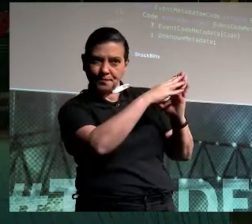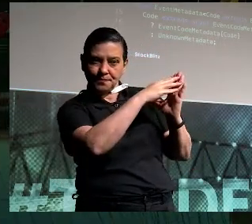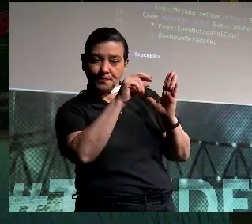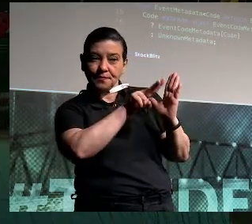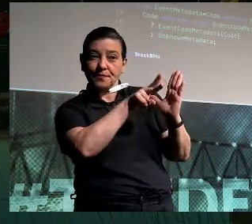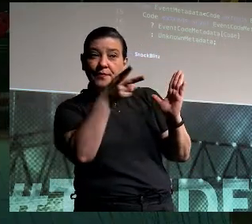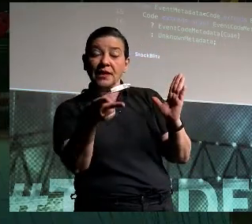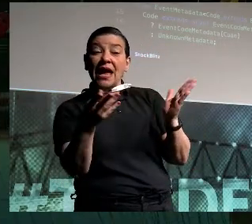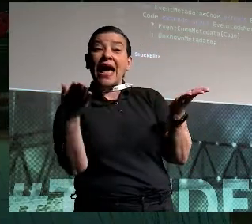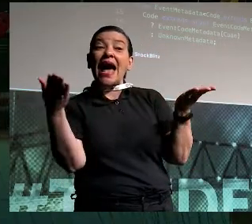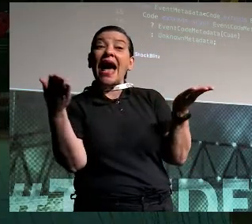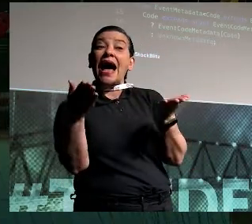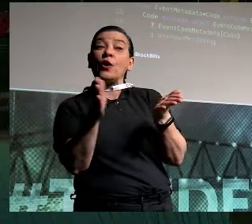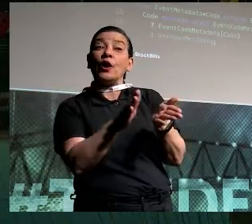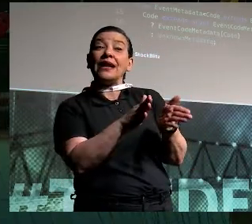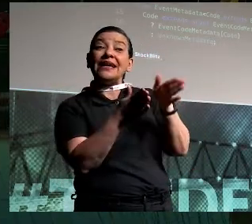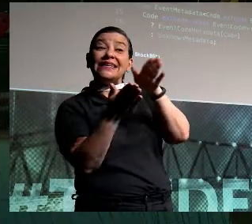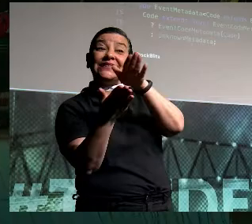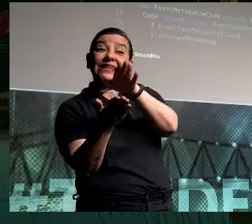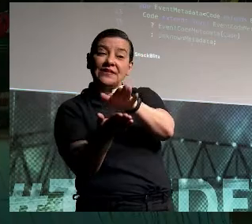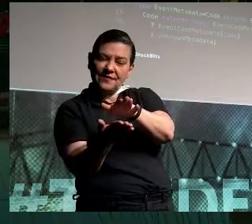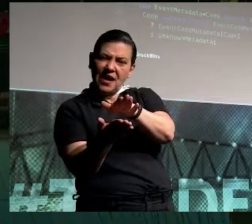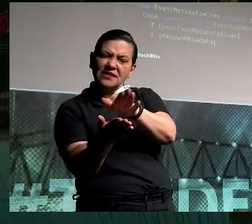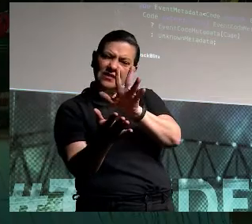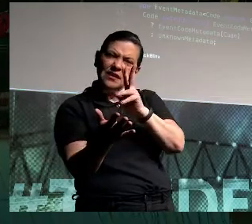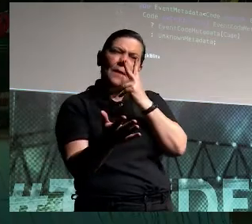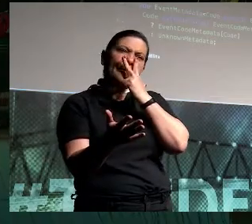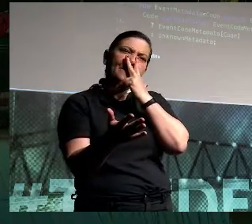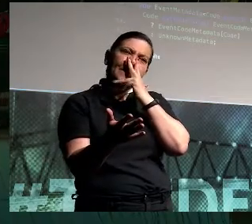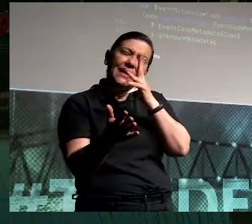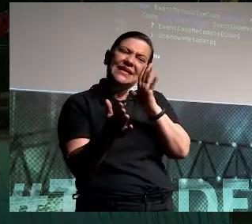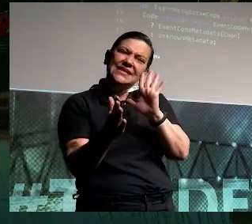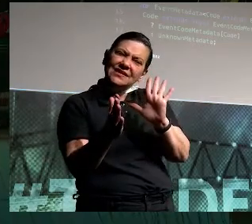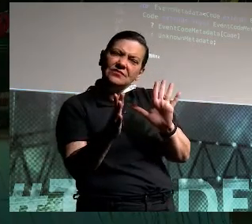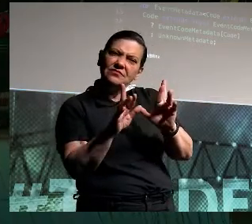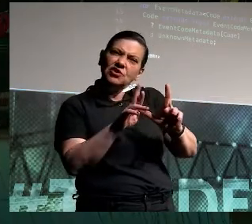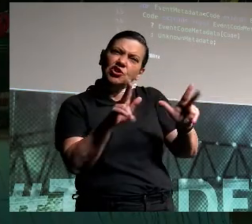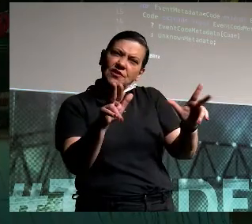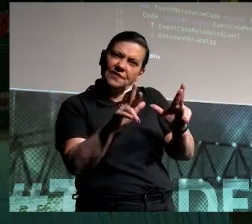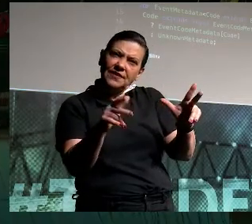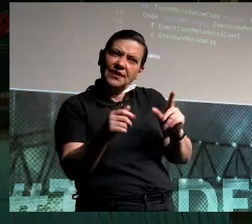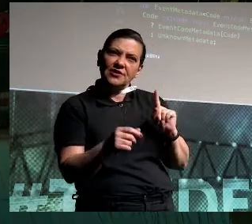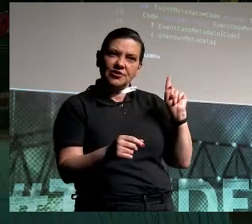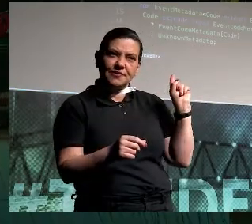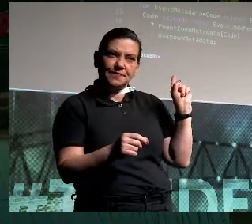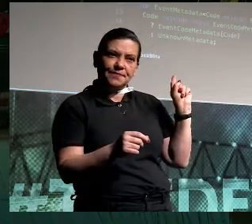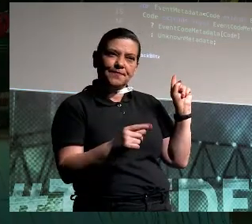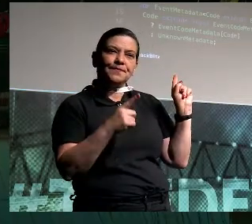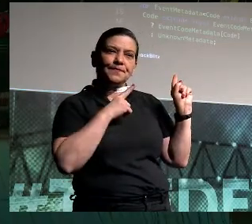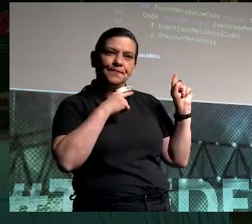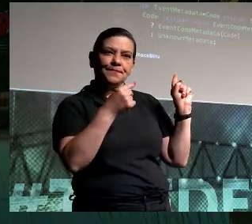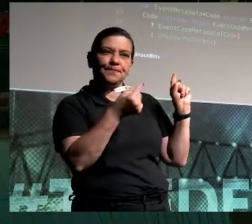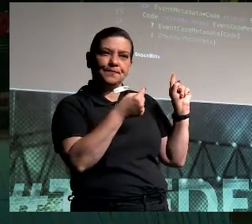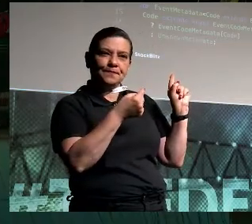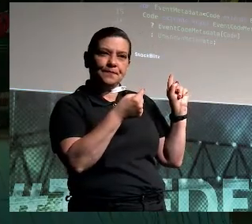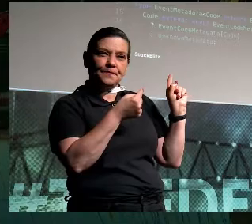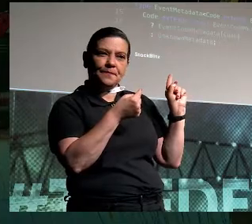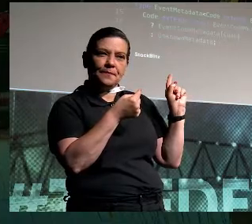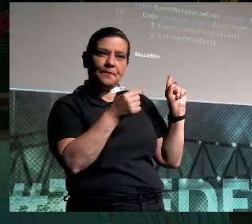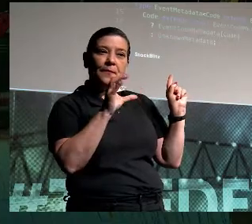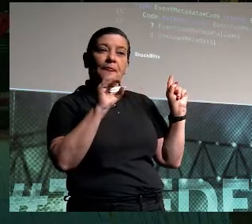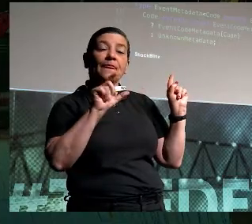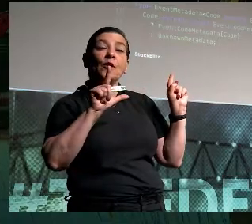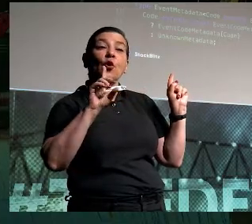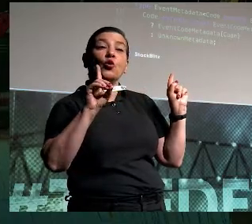Só que agora eu tenho uma interface de event que é parecido, só que ela é um pouquinho diferente. Ó. Eu tenho ainda o ID, eu tenho o code agora,